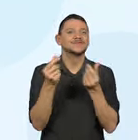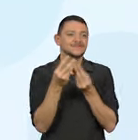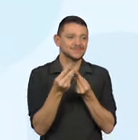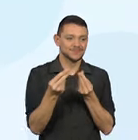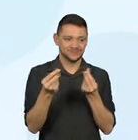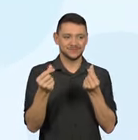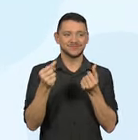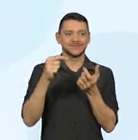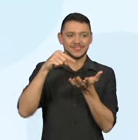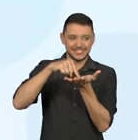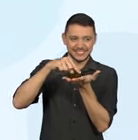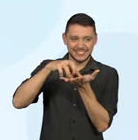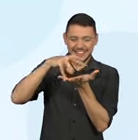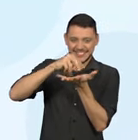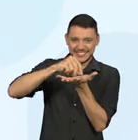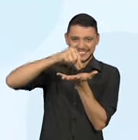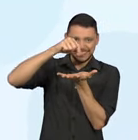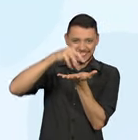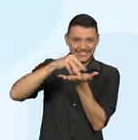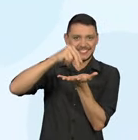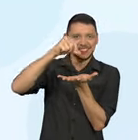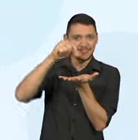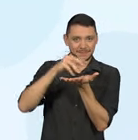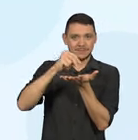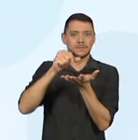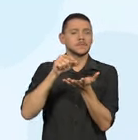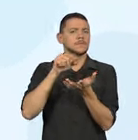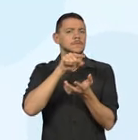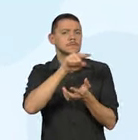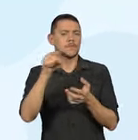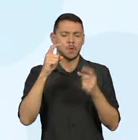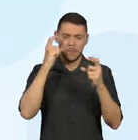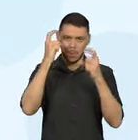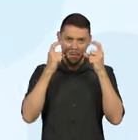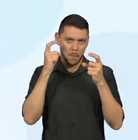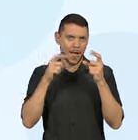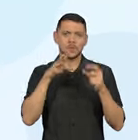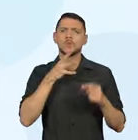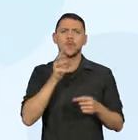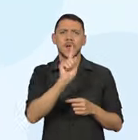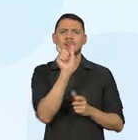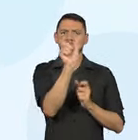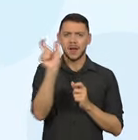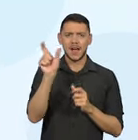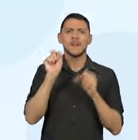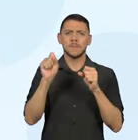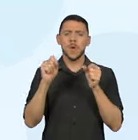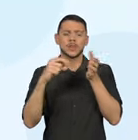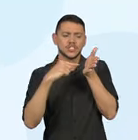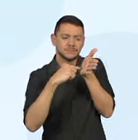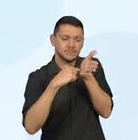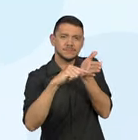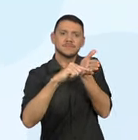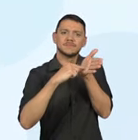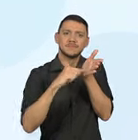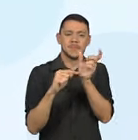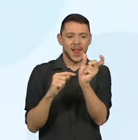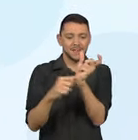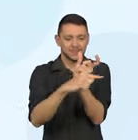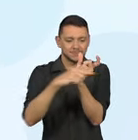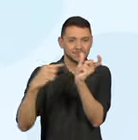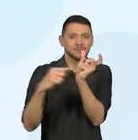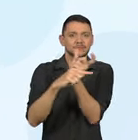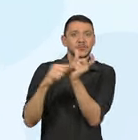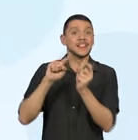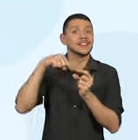que você não conhece. Não conhece o termo? Grifa ele, olha no dicionário depois, pesquisa, tá bom? Suco gástrico, todos os ácidos que